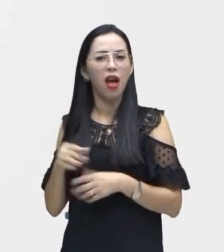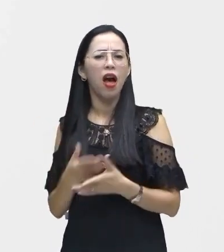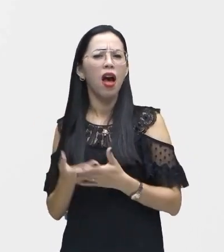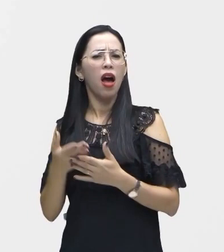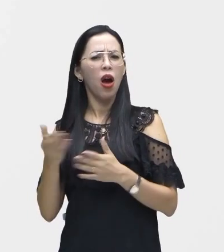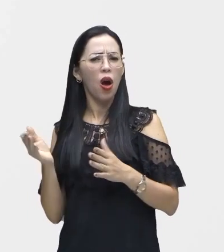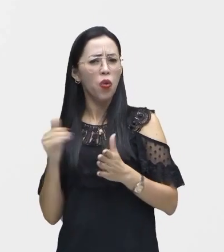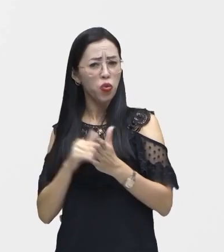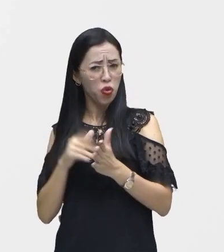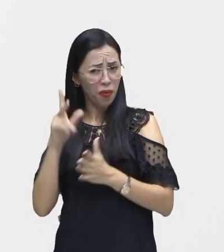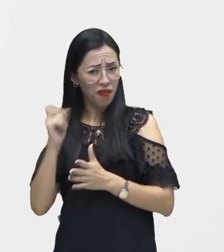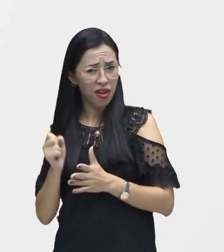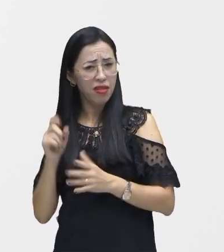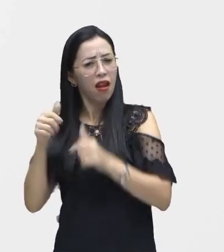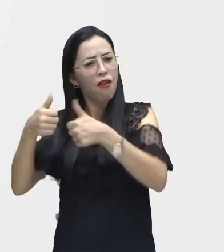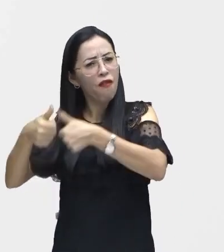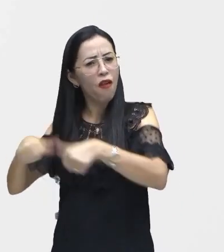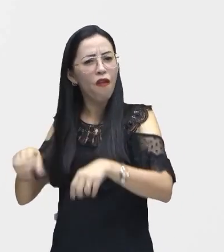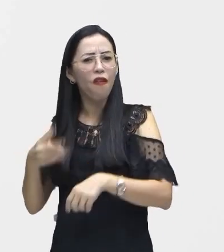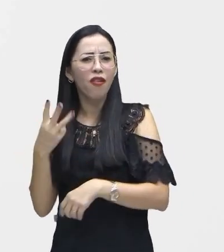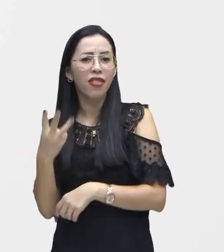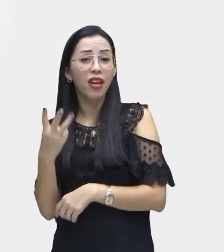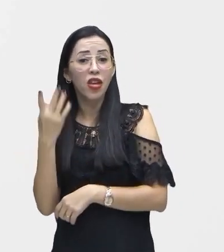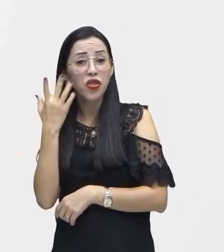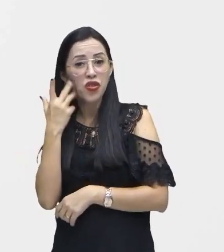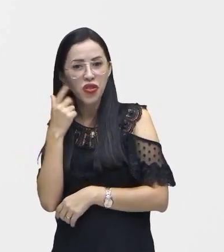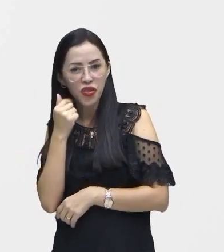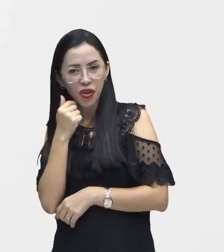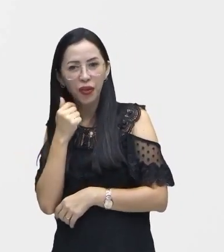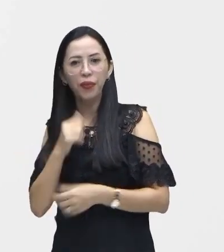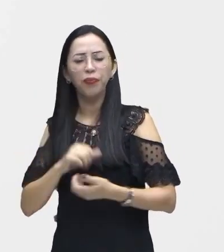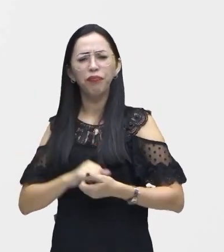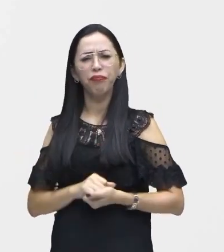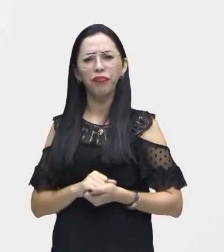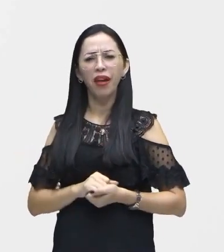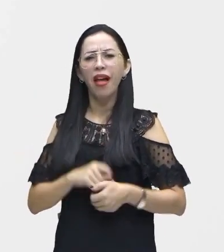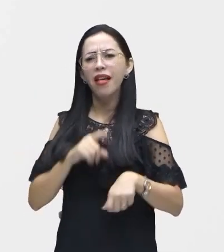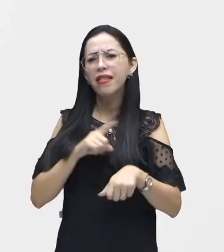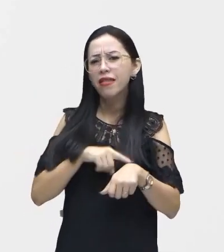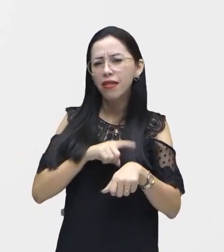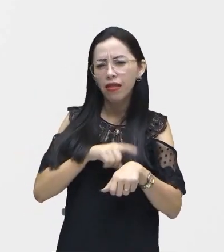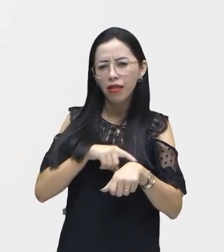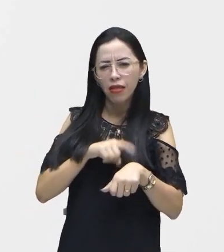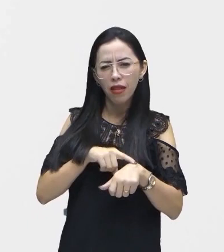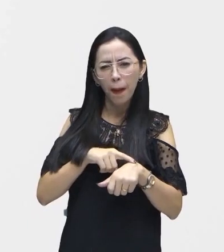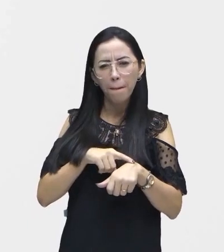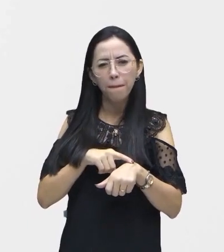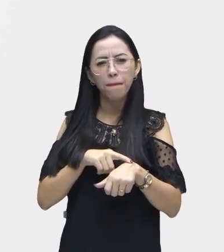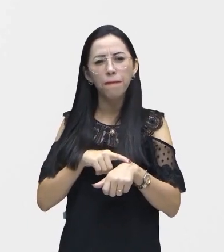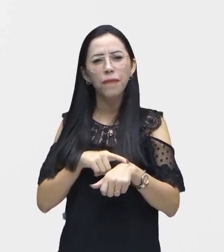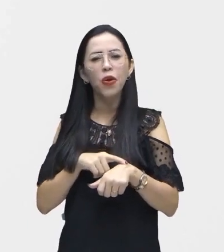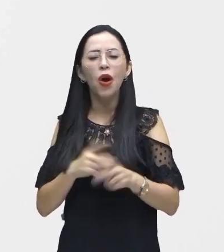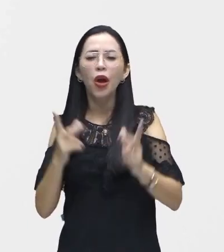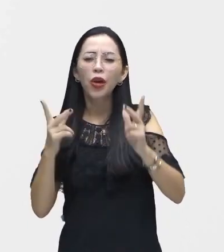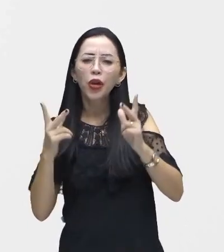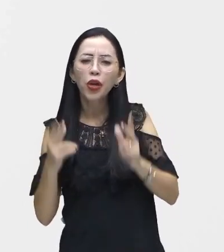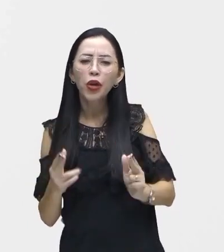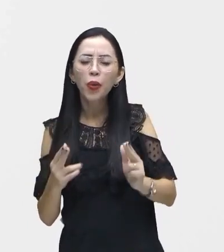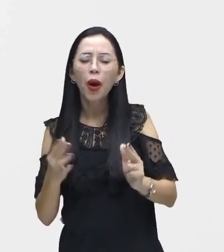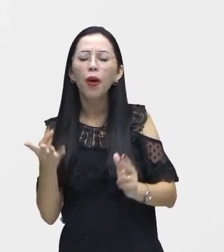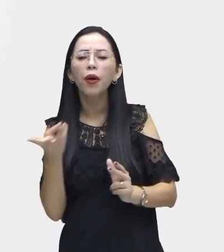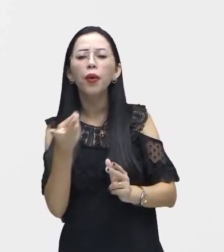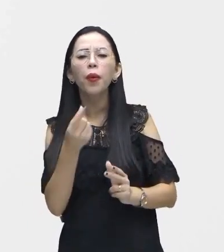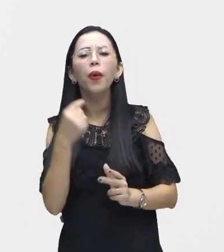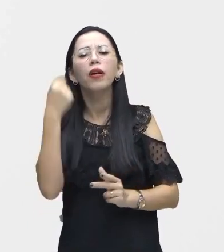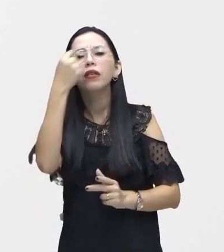dias. Esse tempo que Ana ficou no sítio equivale a, letra A, 70 horas, letra B, 71